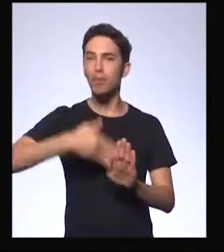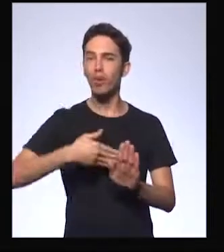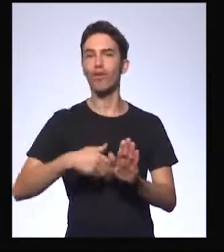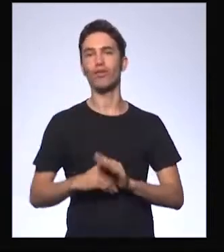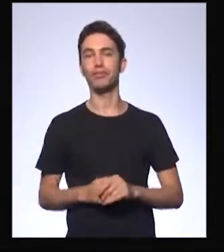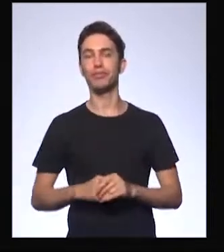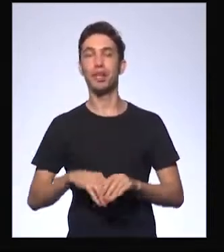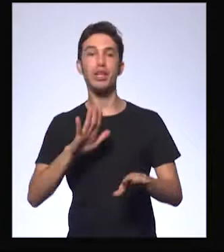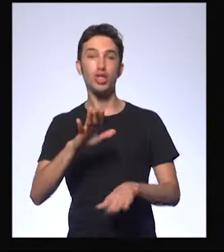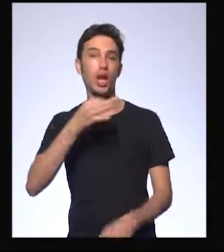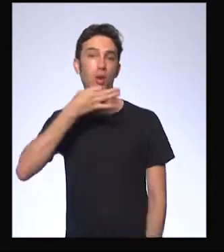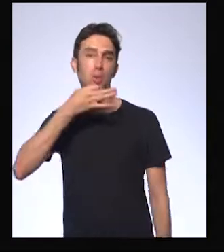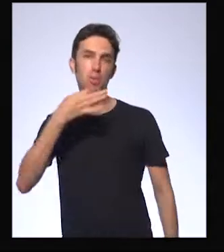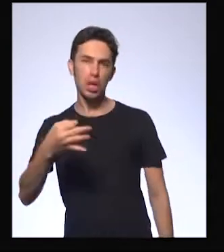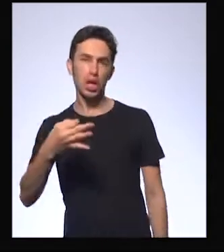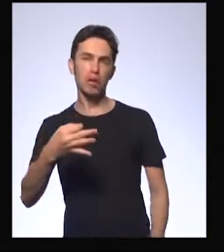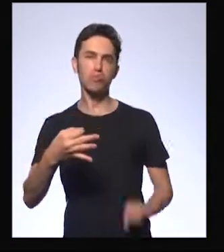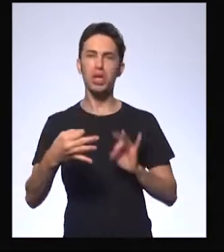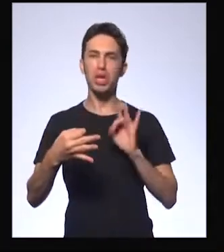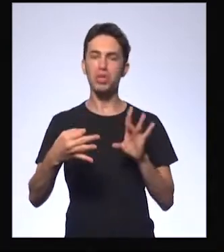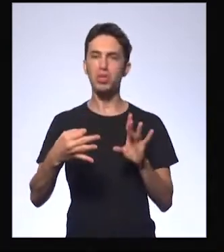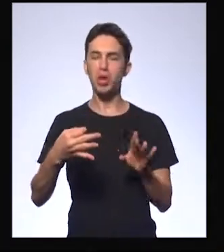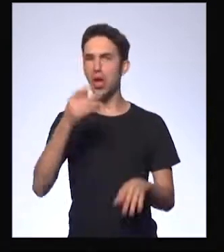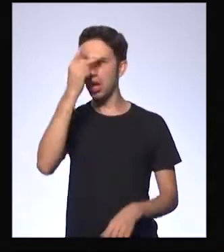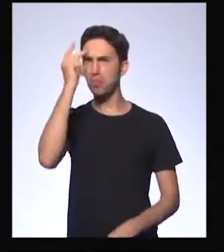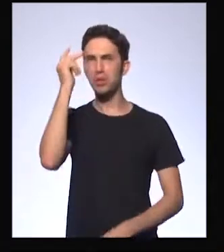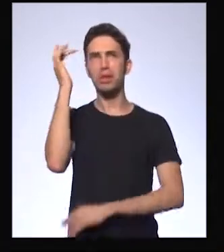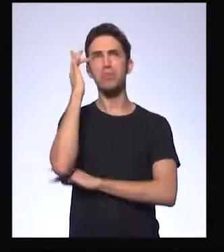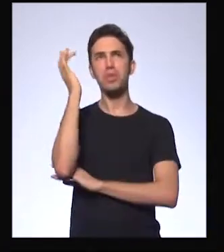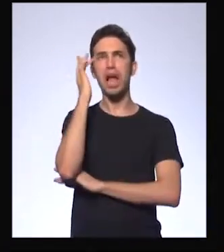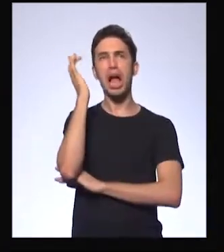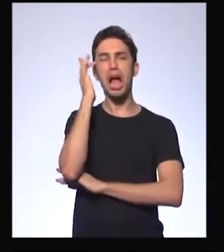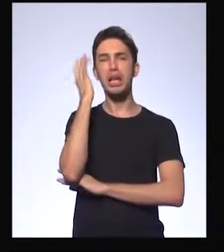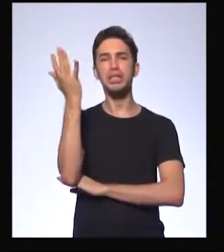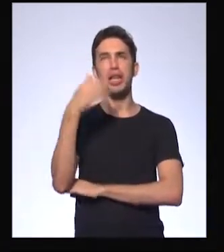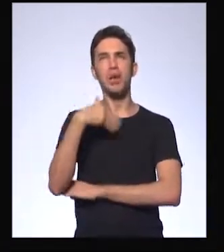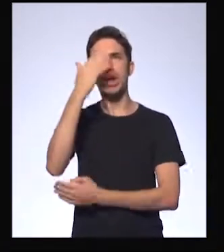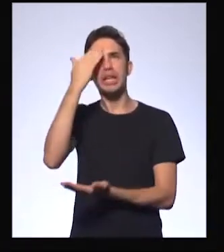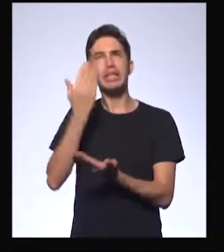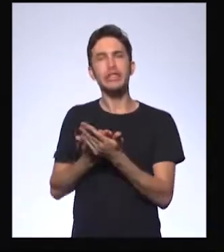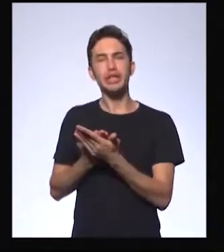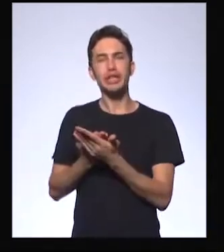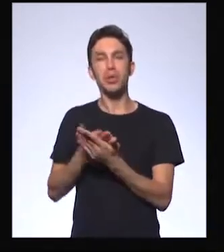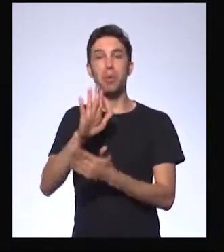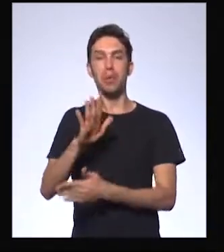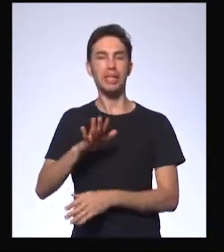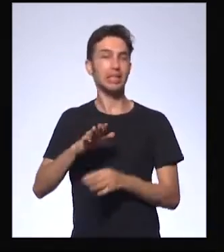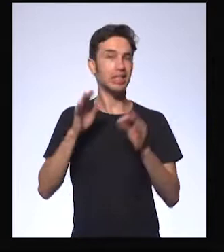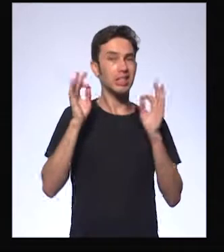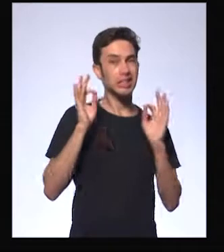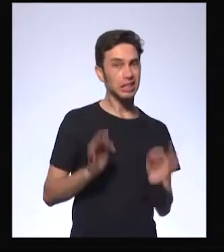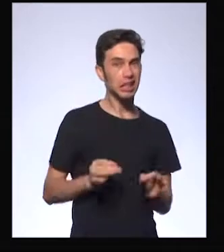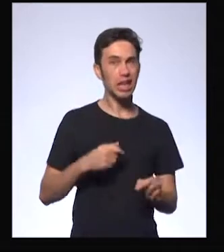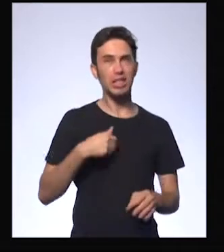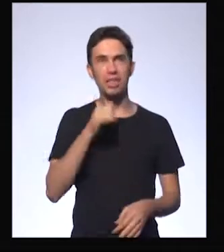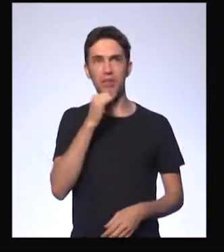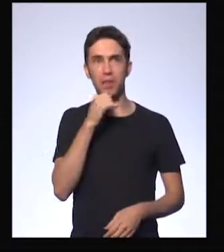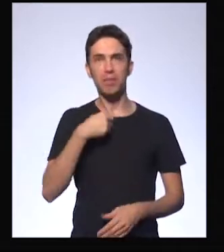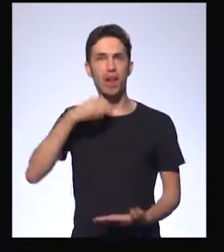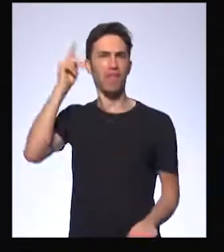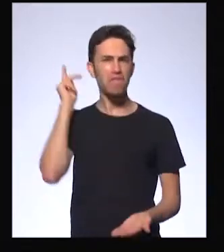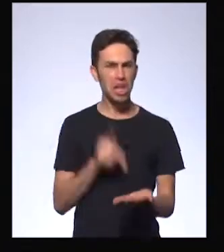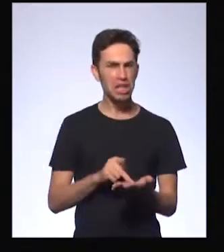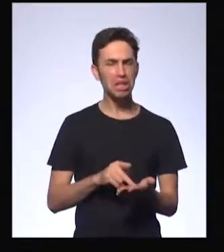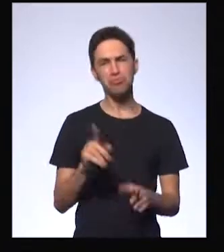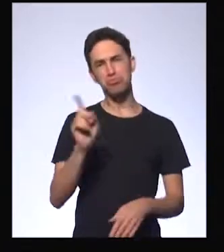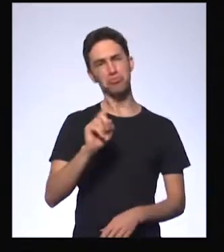Já uma opinião é uma coisa que a gente acha, uma coisa que a gente acredita, mas que não necessariamente é uma